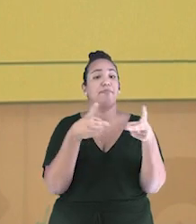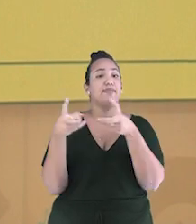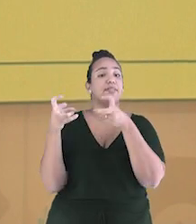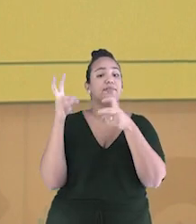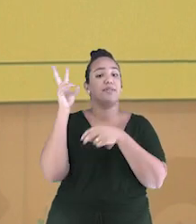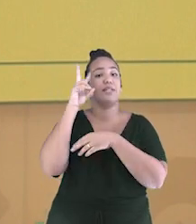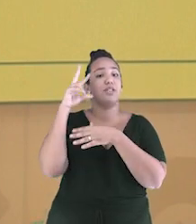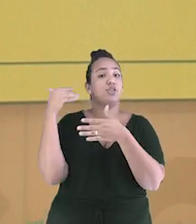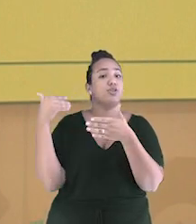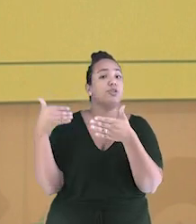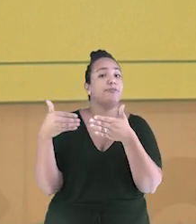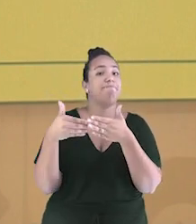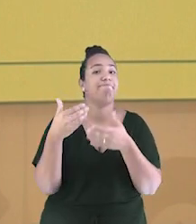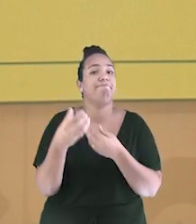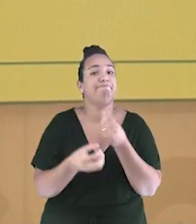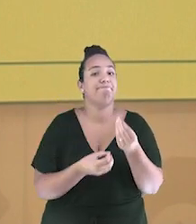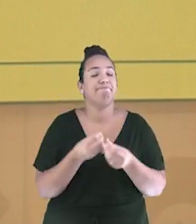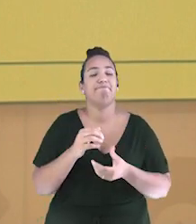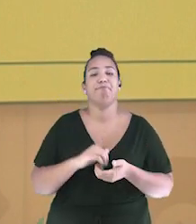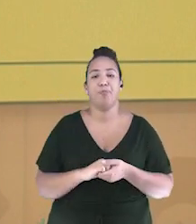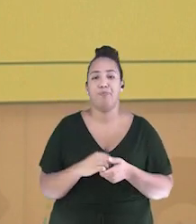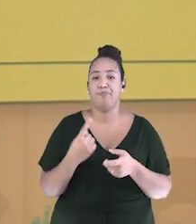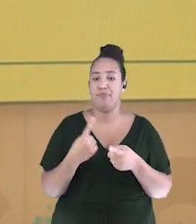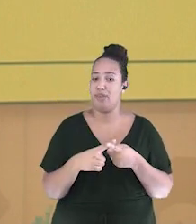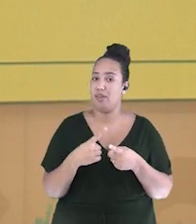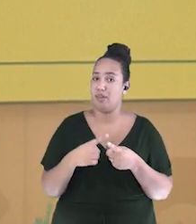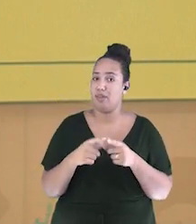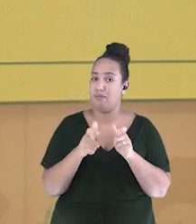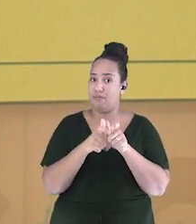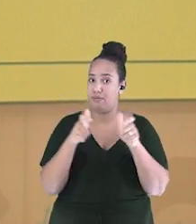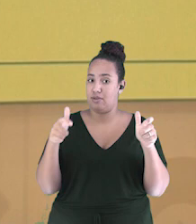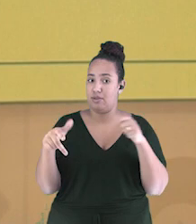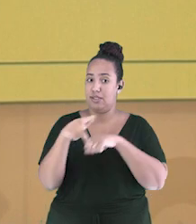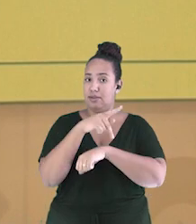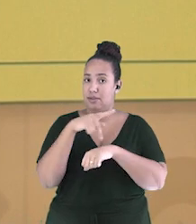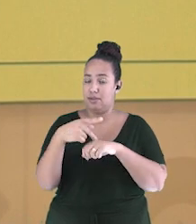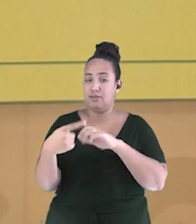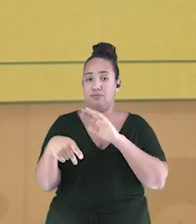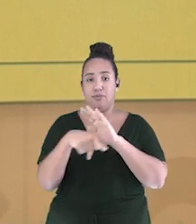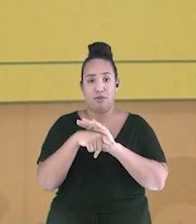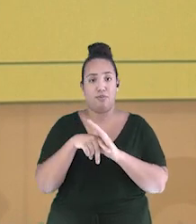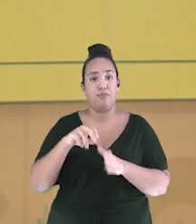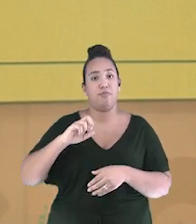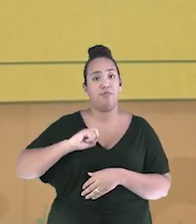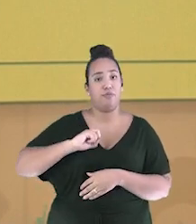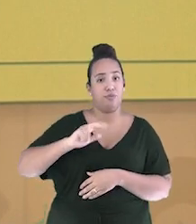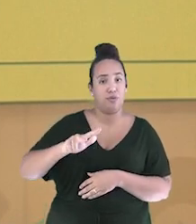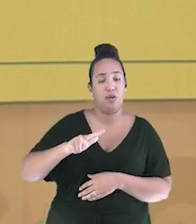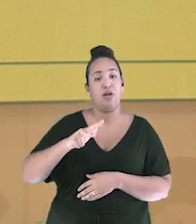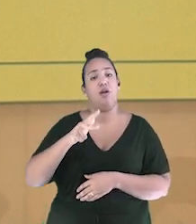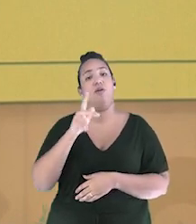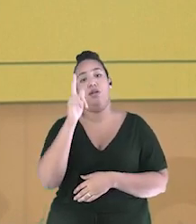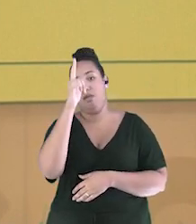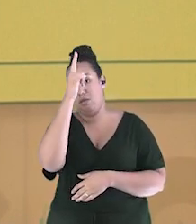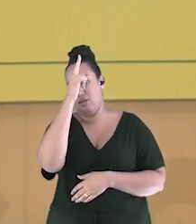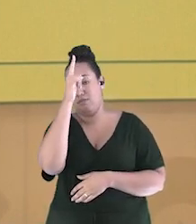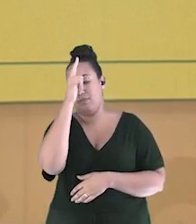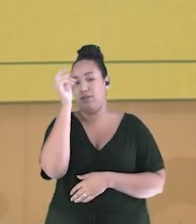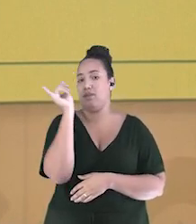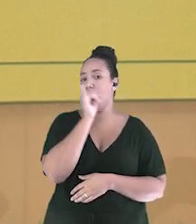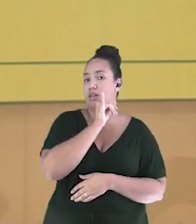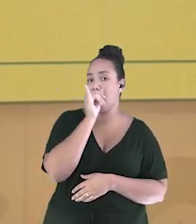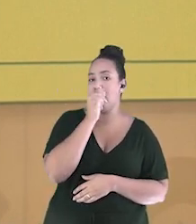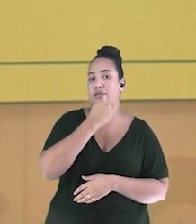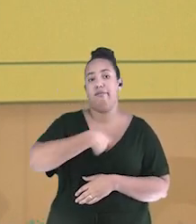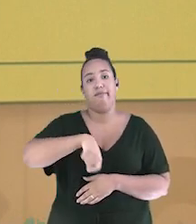nossas raízes históricas, pois muitos deles são de origem portuguesa, alemã, italiana,